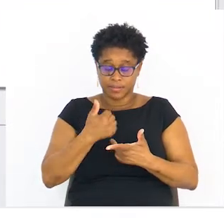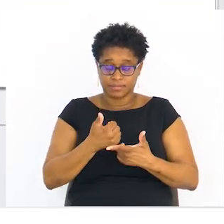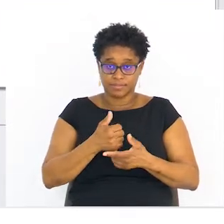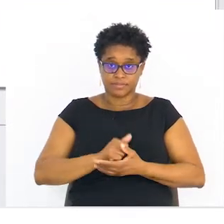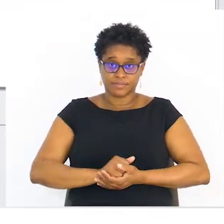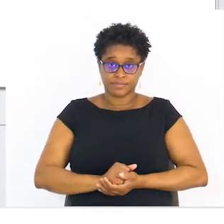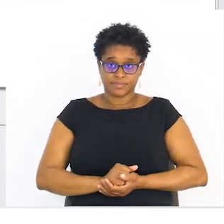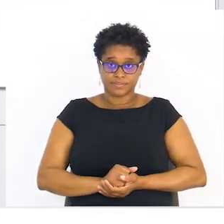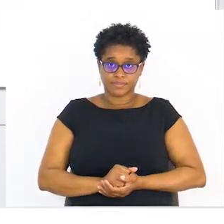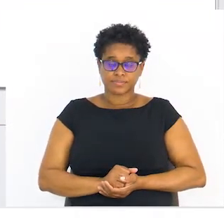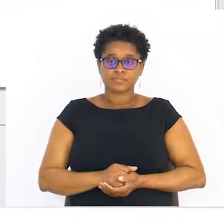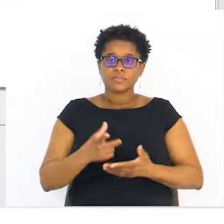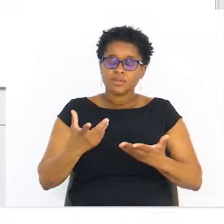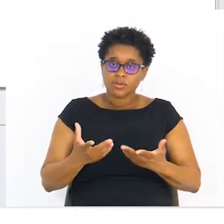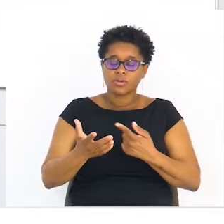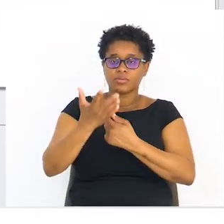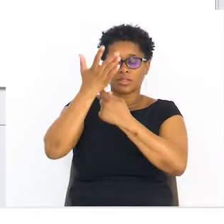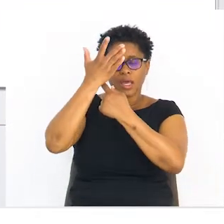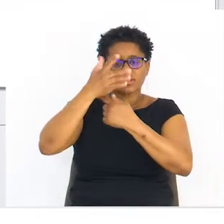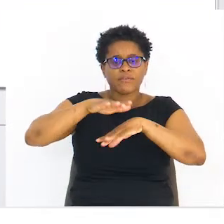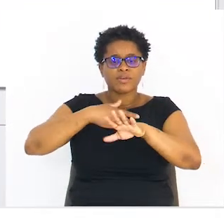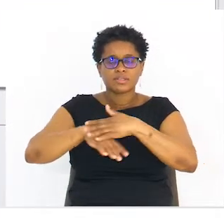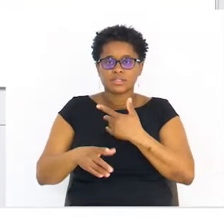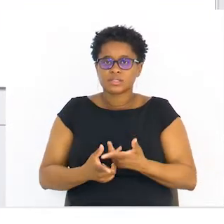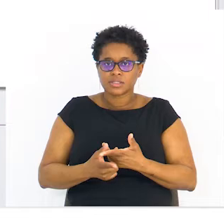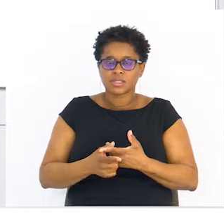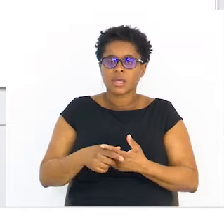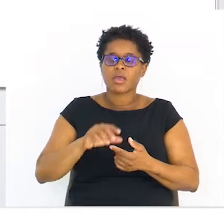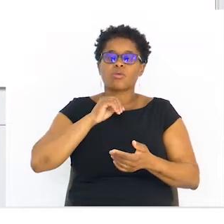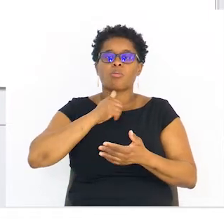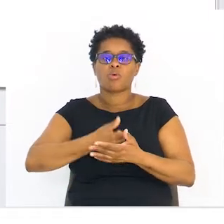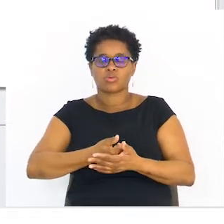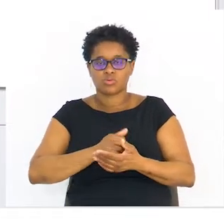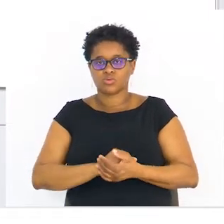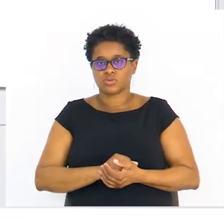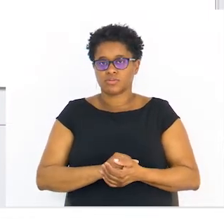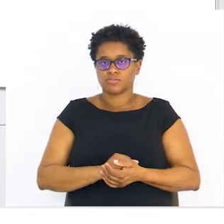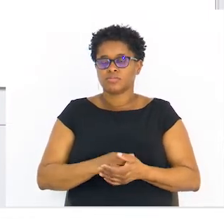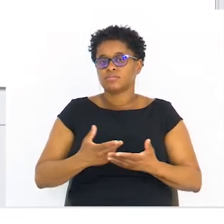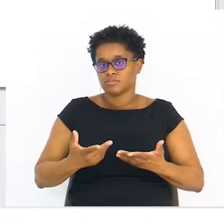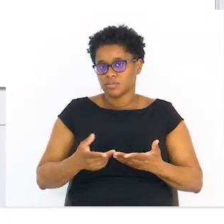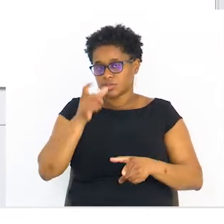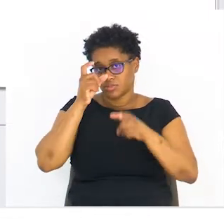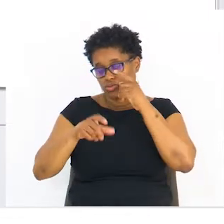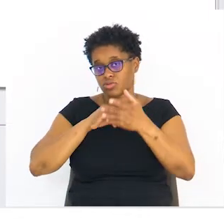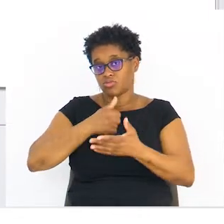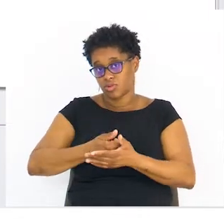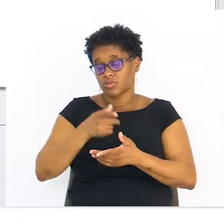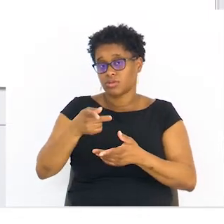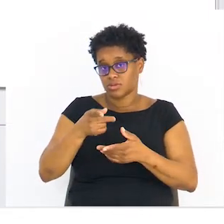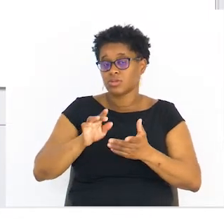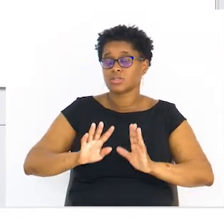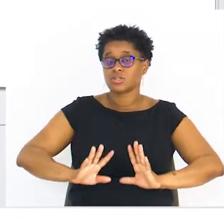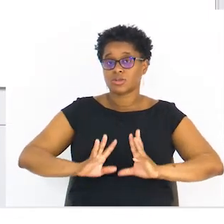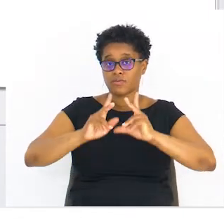Portanto, as homenagens que se faziam eram aos mortos e, nesse sentido, desenvolveram